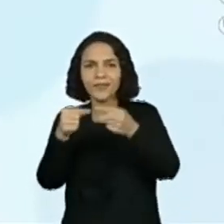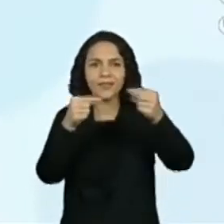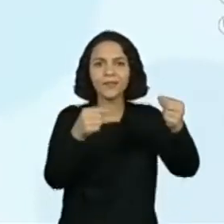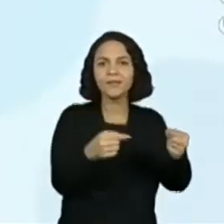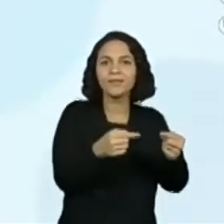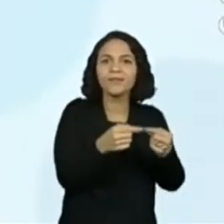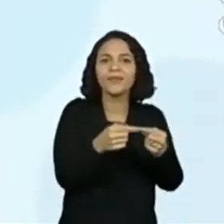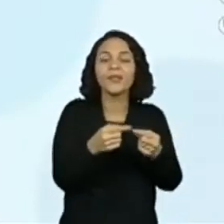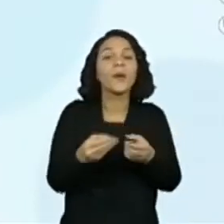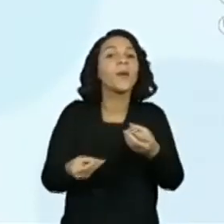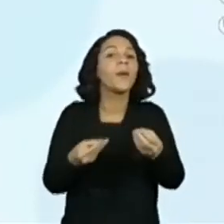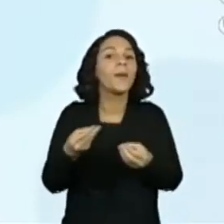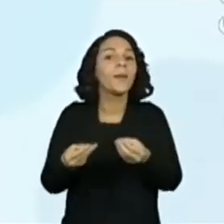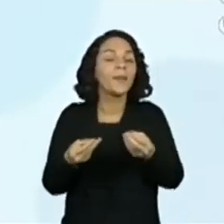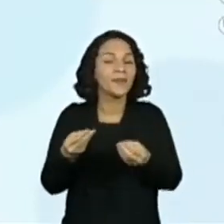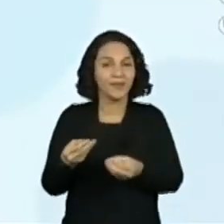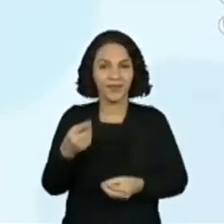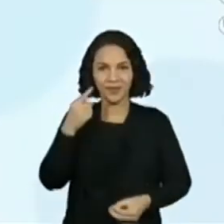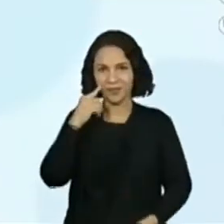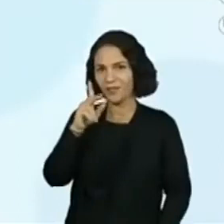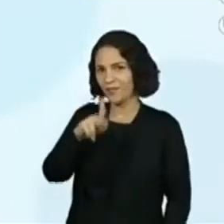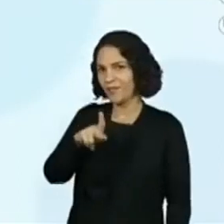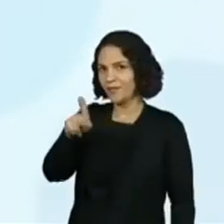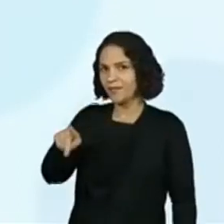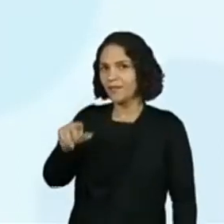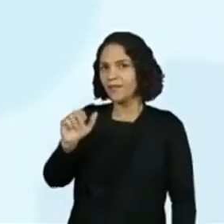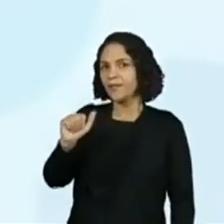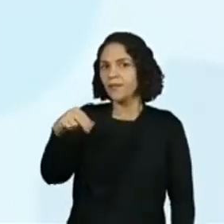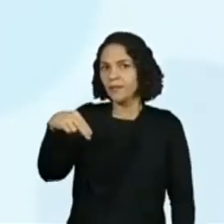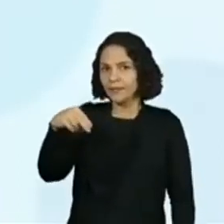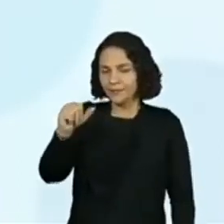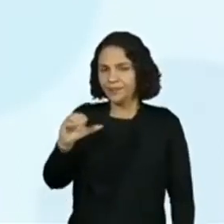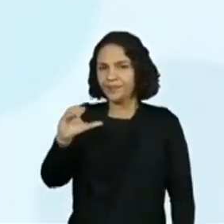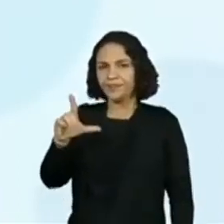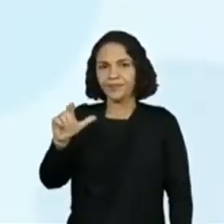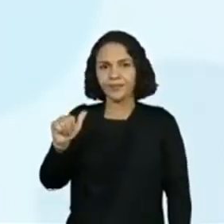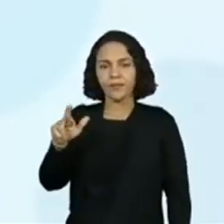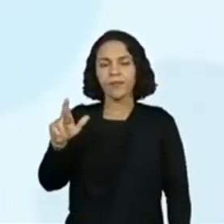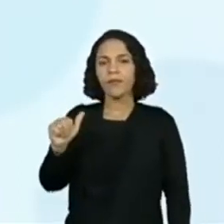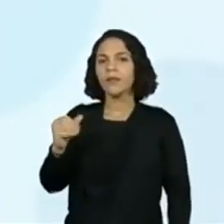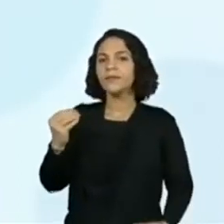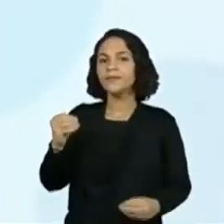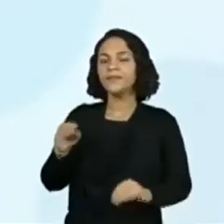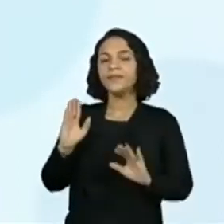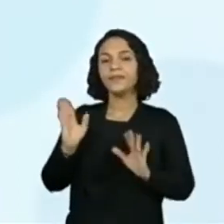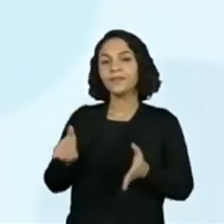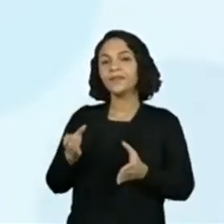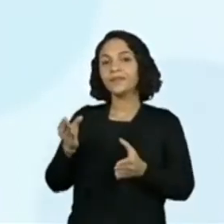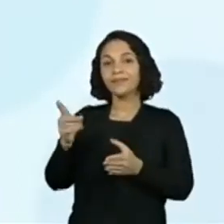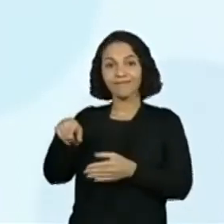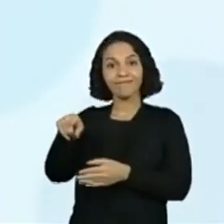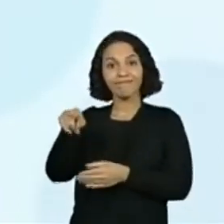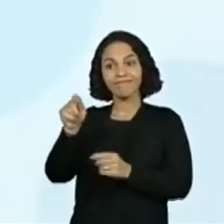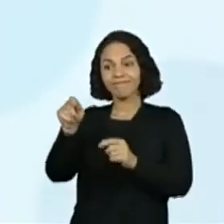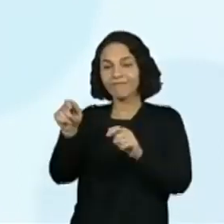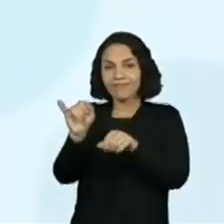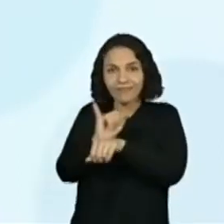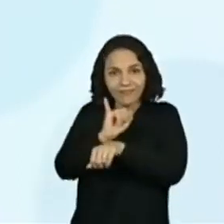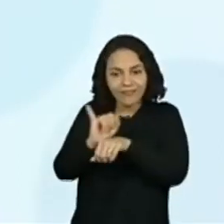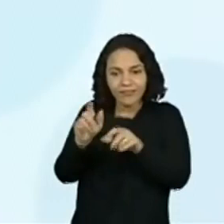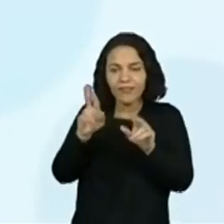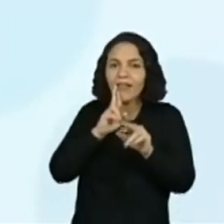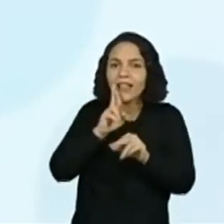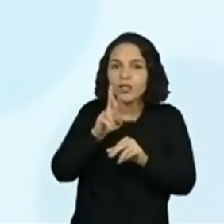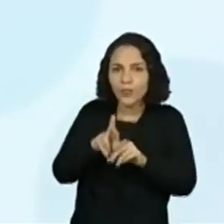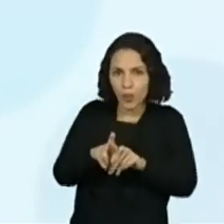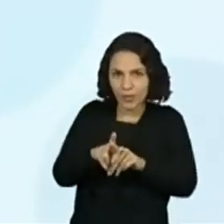sobremesa? Isso, professora Ana Clara já está colocando ali 2 maneiras que podem ser feitas. Muito bom,